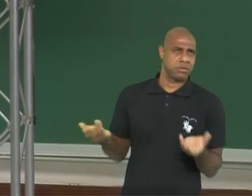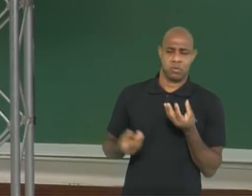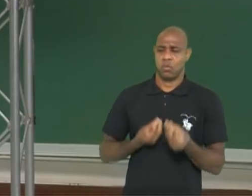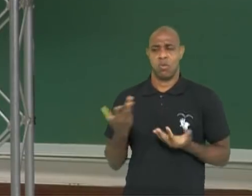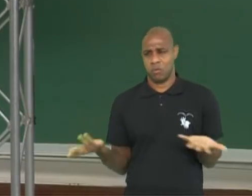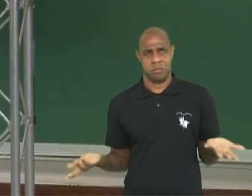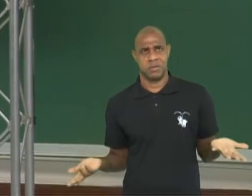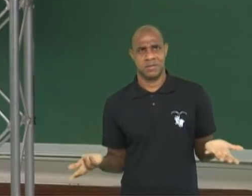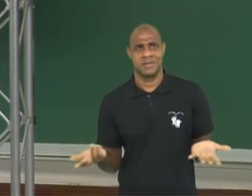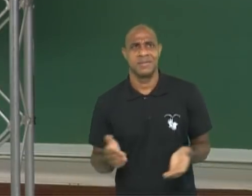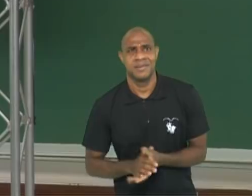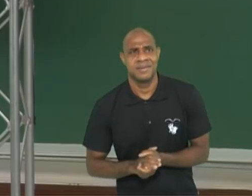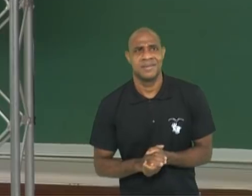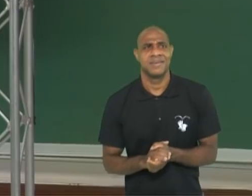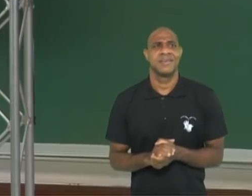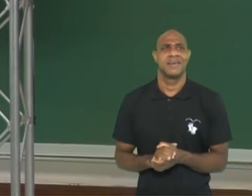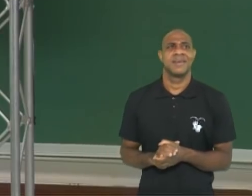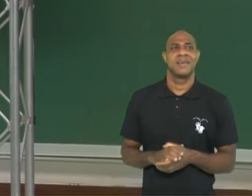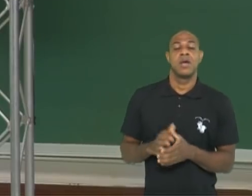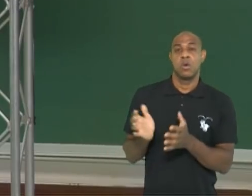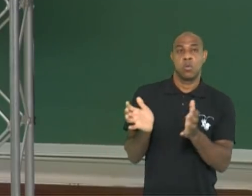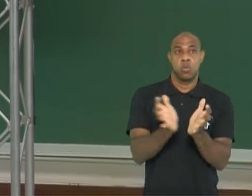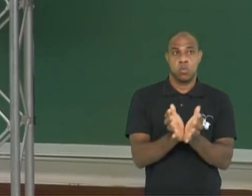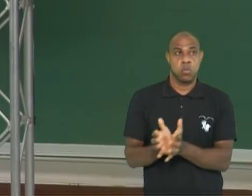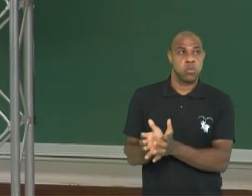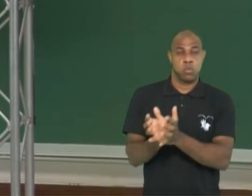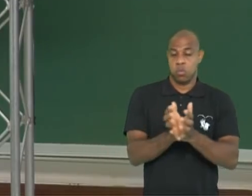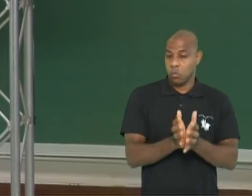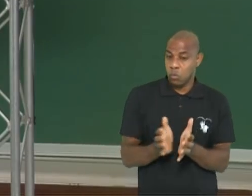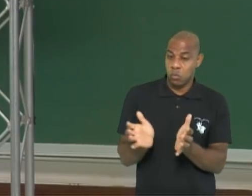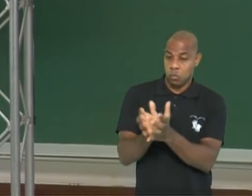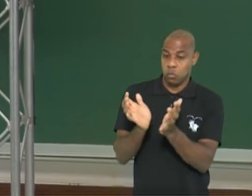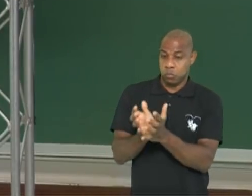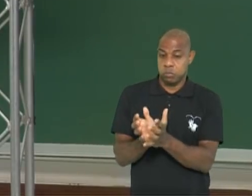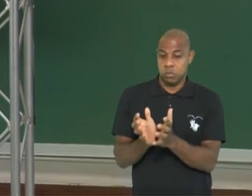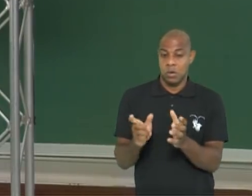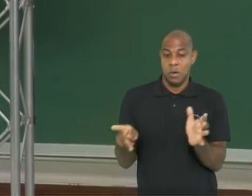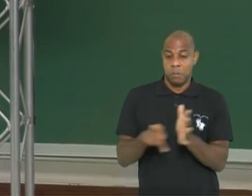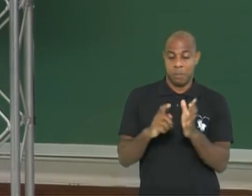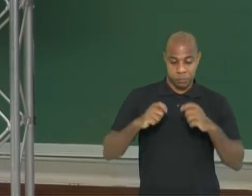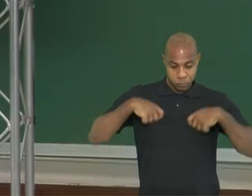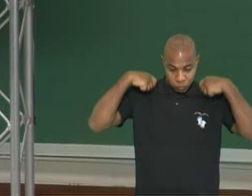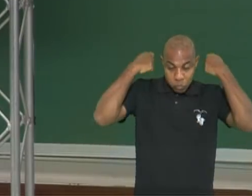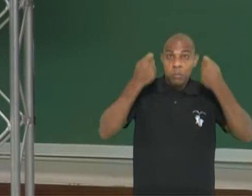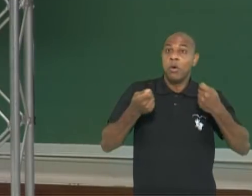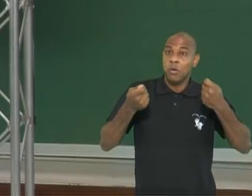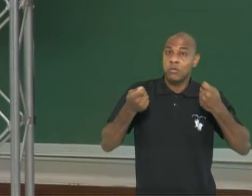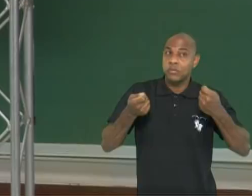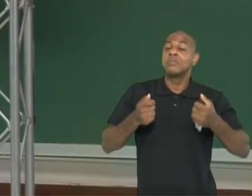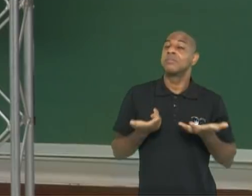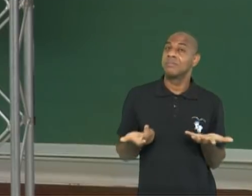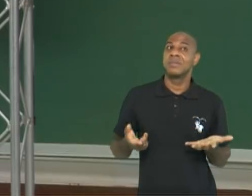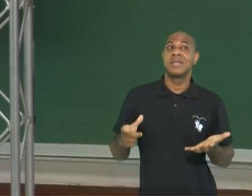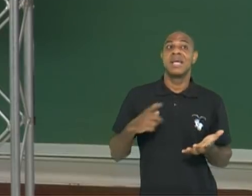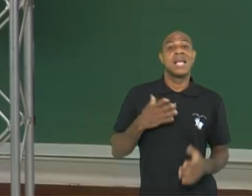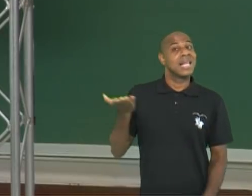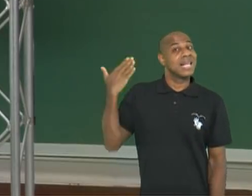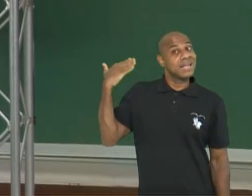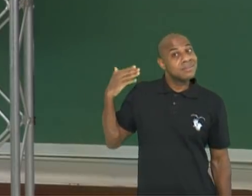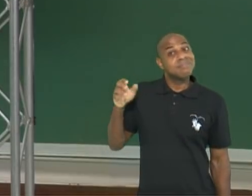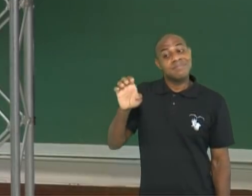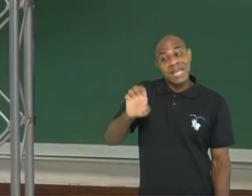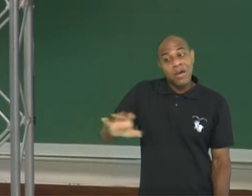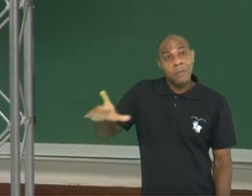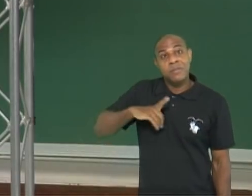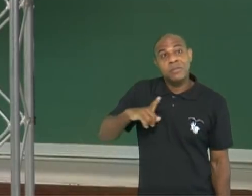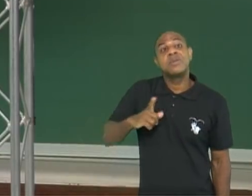em monastérios, ou seja, comunidades formadas por monges. Já existiam vários mosteiros na Europa no século V, logo